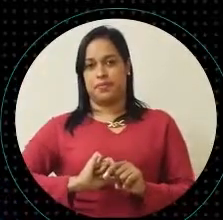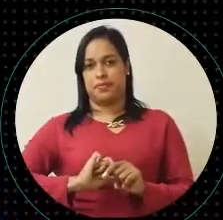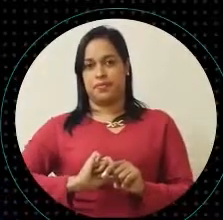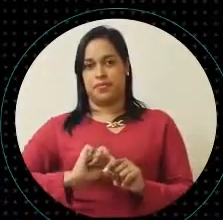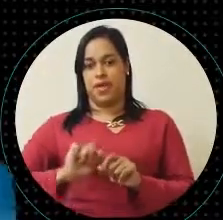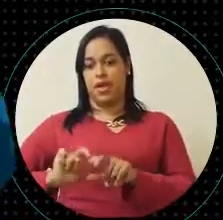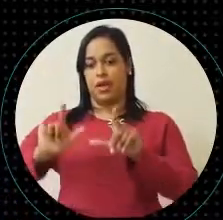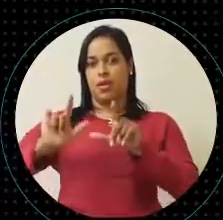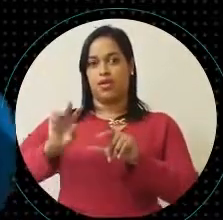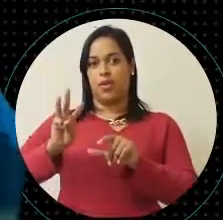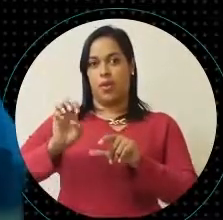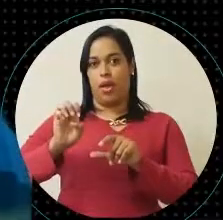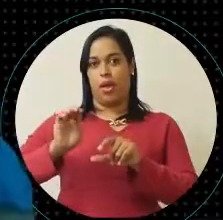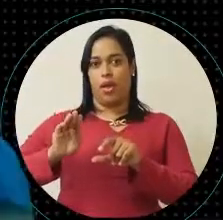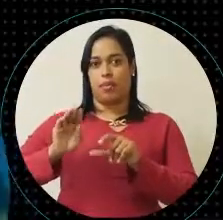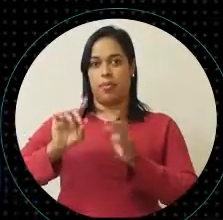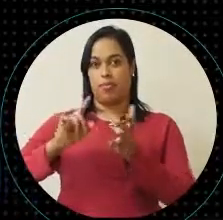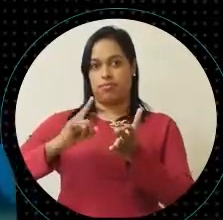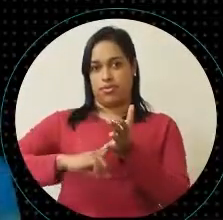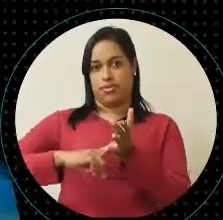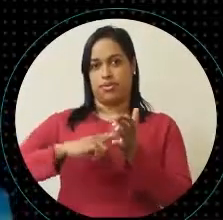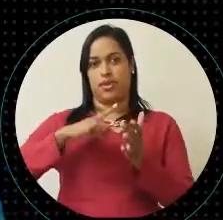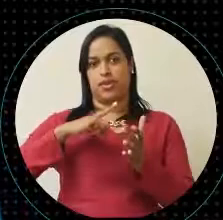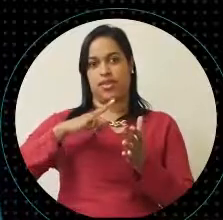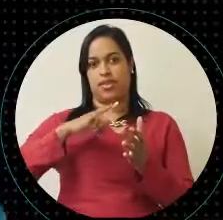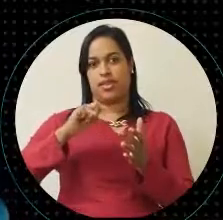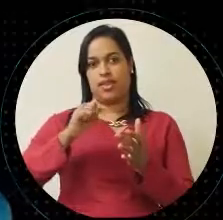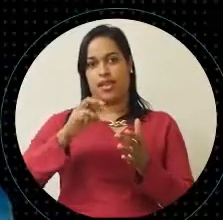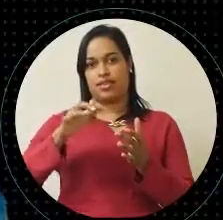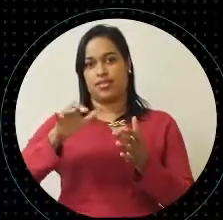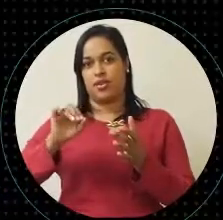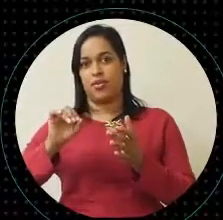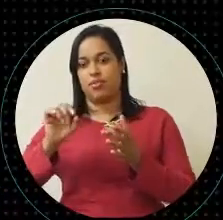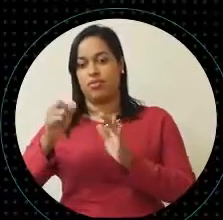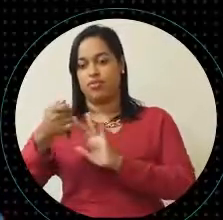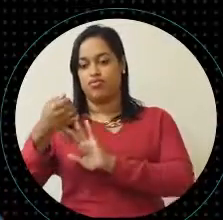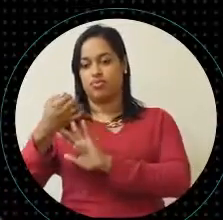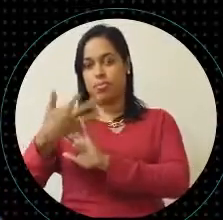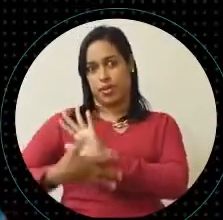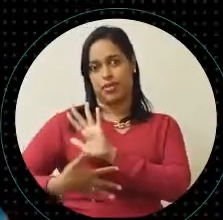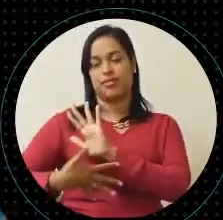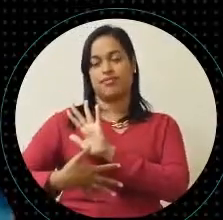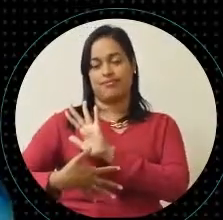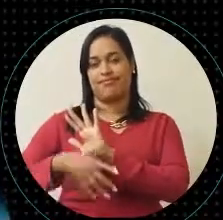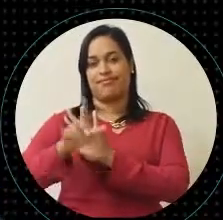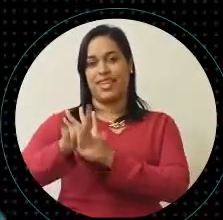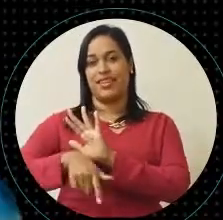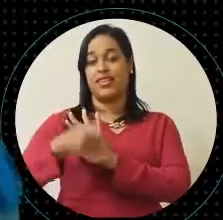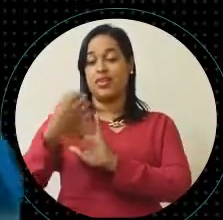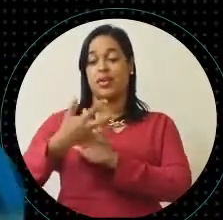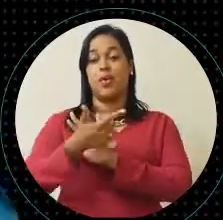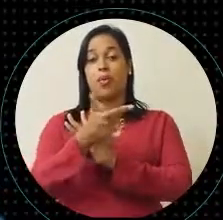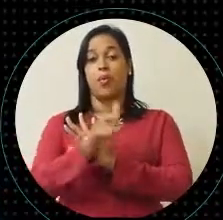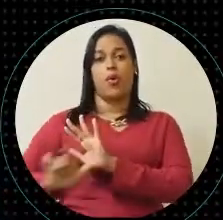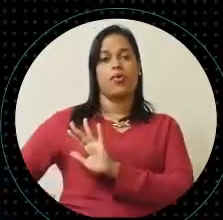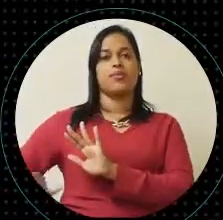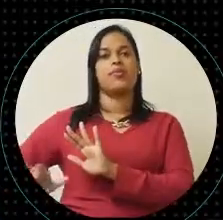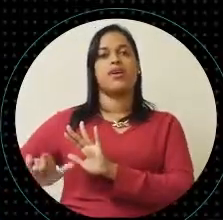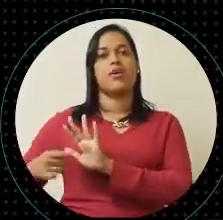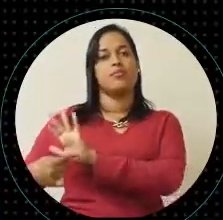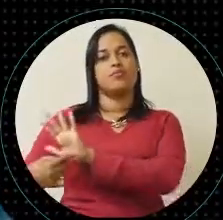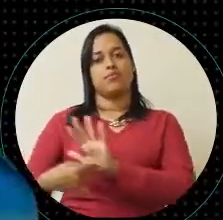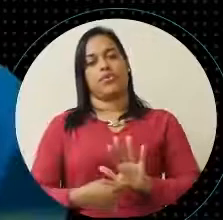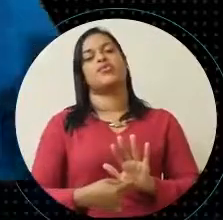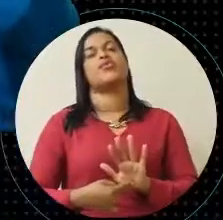na página web, aquele botãozinho que tem ação escrito, ele vai estar definido com uma outra ação, que é a ação de mostrar